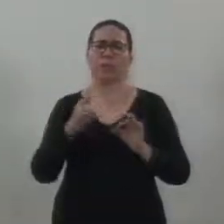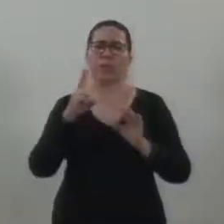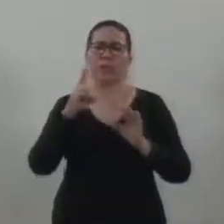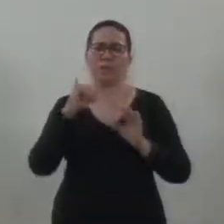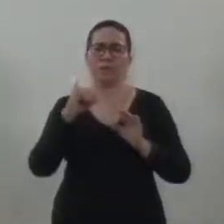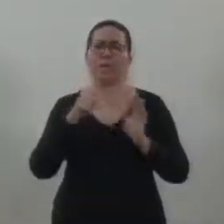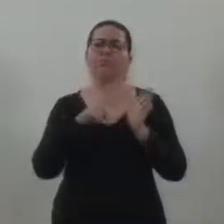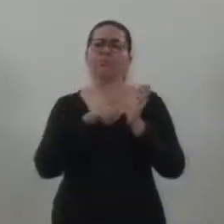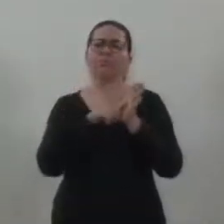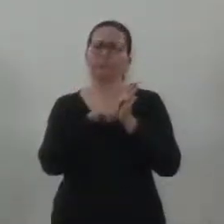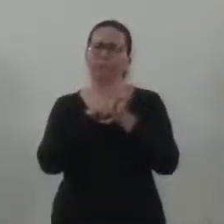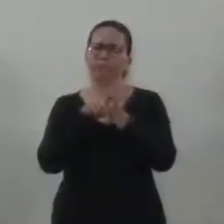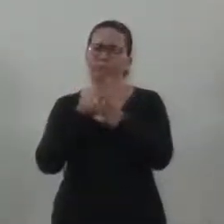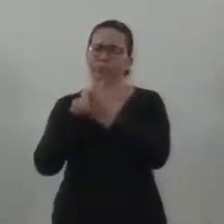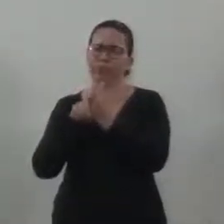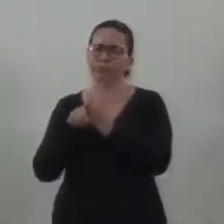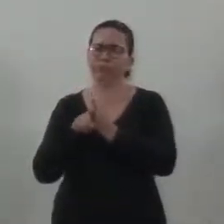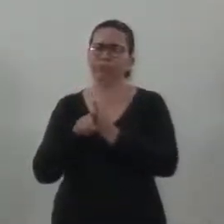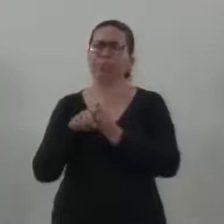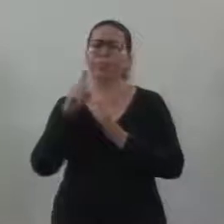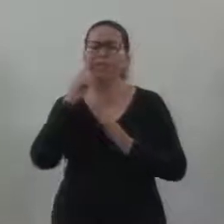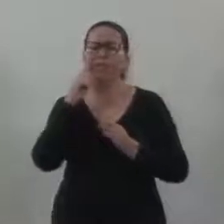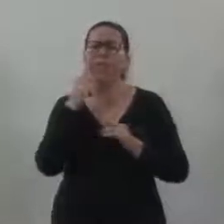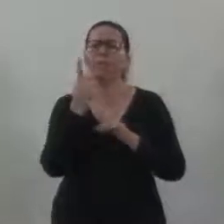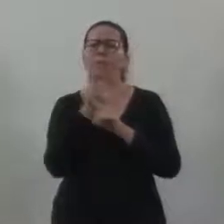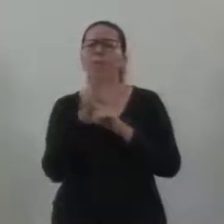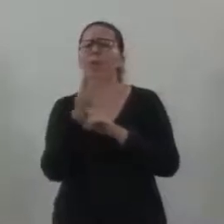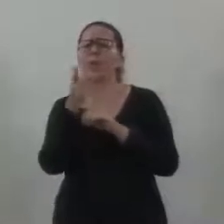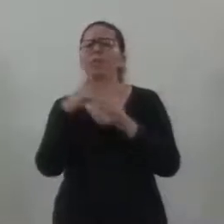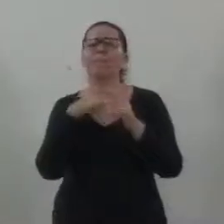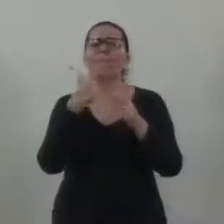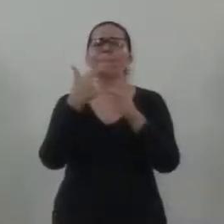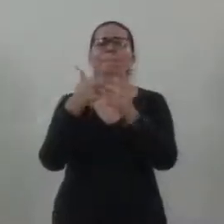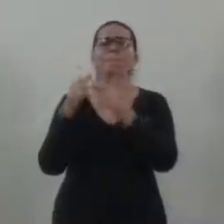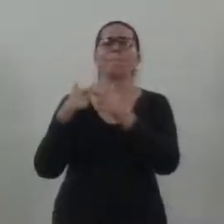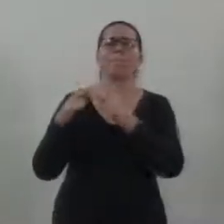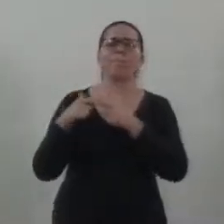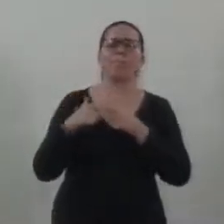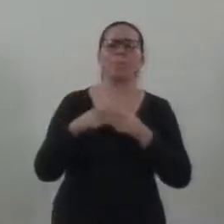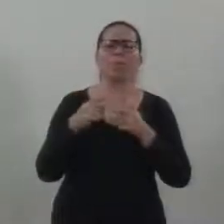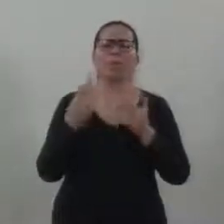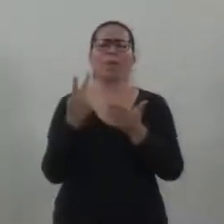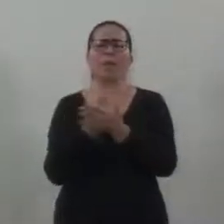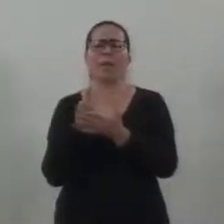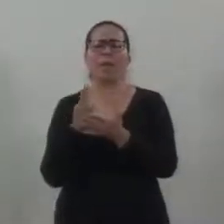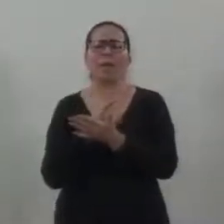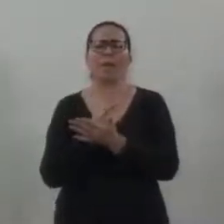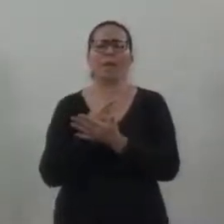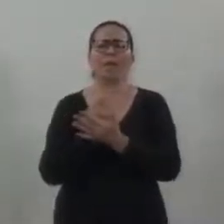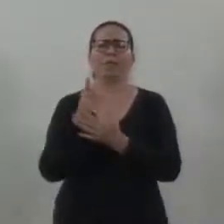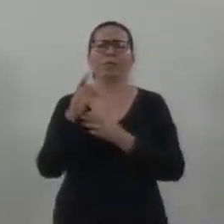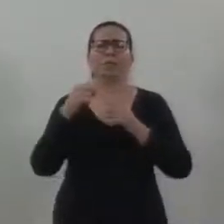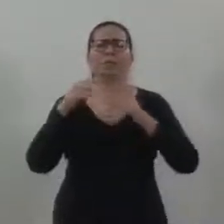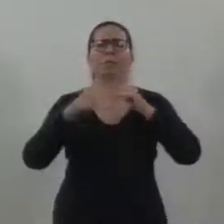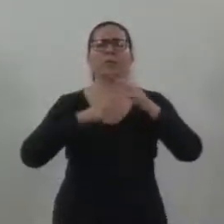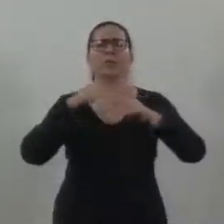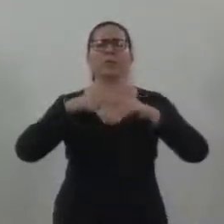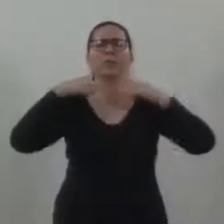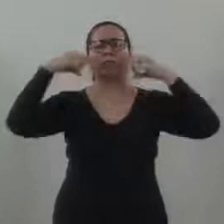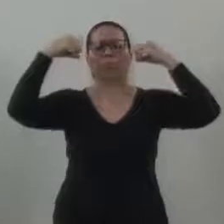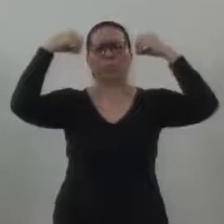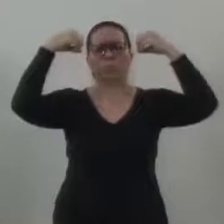de um inquérito para apurar irregularidades na execução do serviço